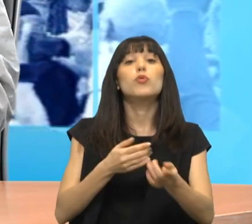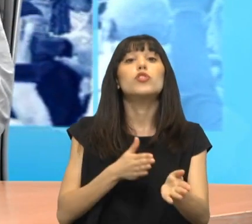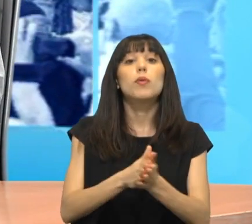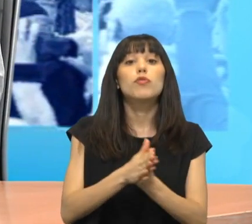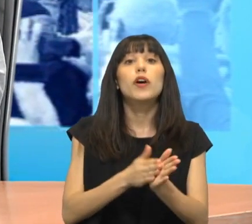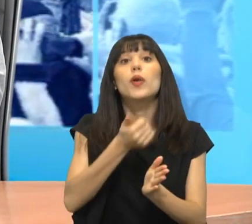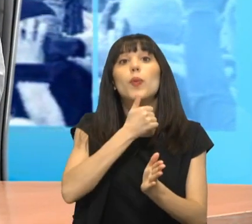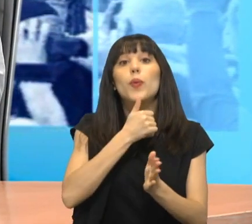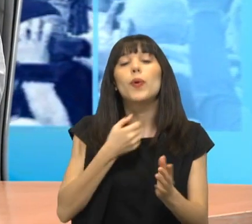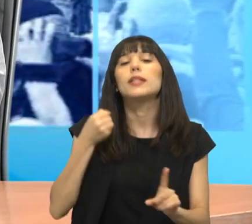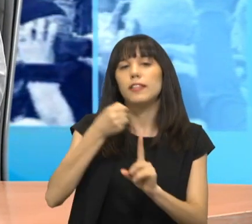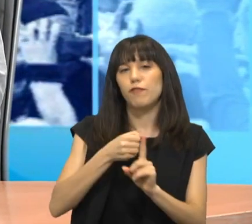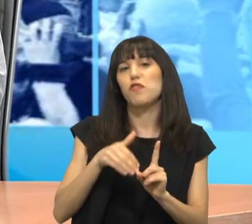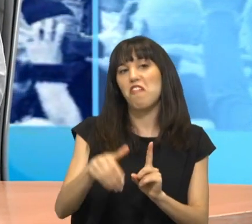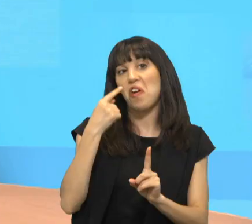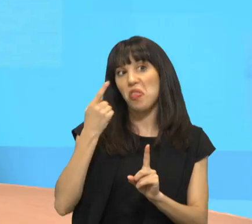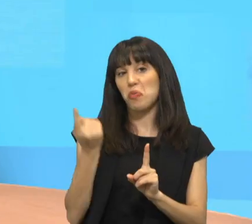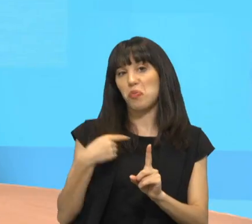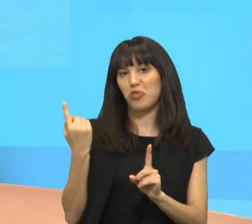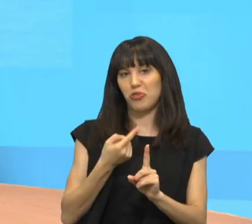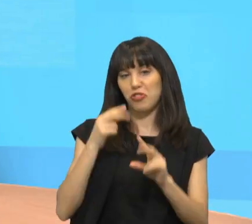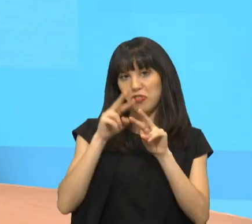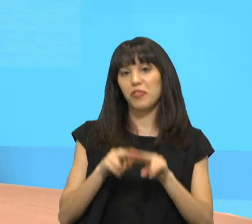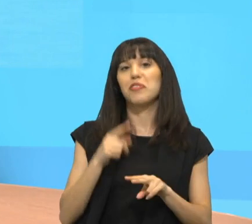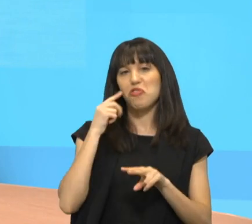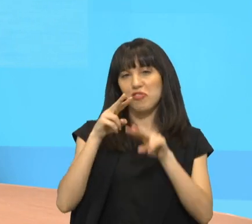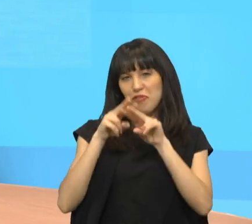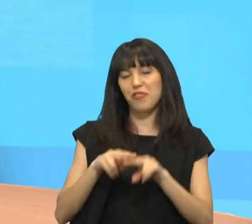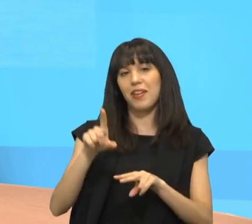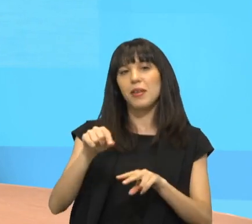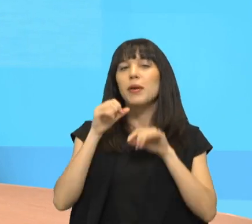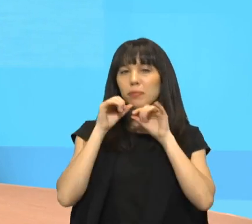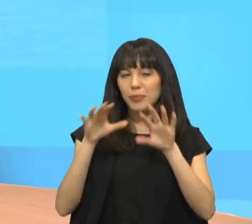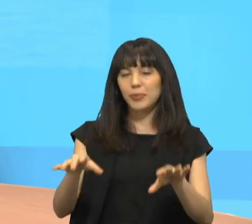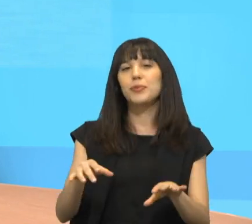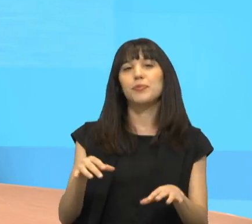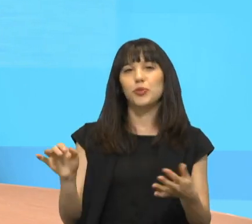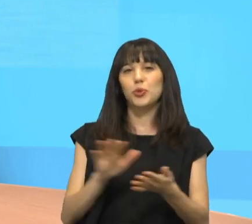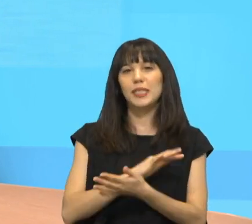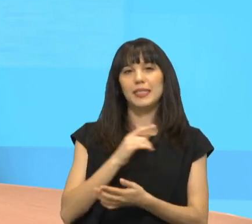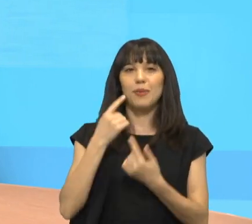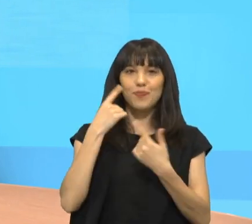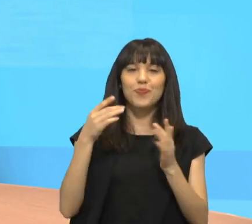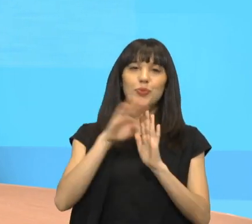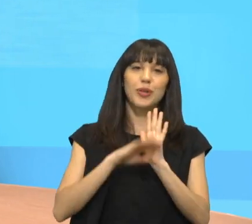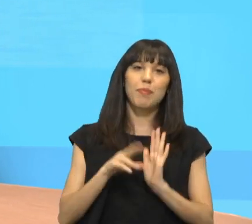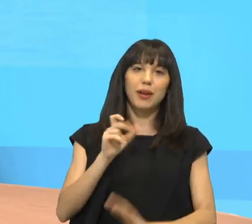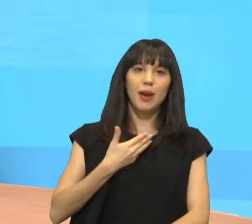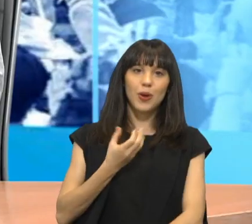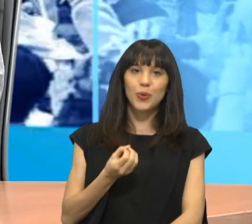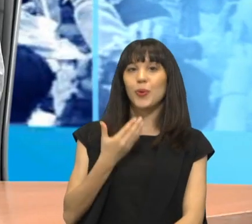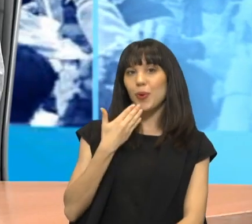é um dos desafios que teremos aqui também para observar. Exatamente, vamos observando e deles dando notícias também aqui neste programa. Ricardo, obrigado por ter